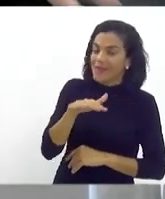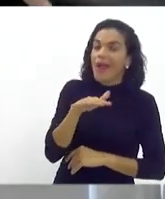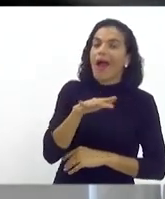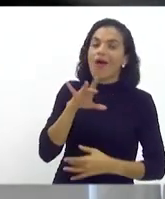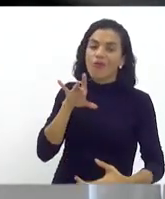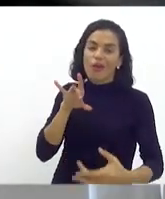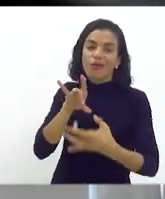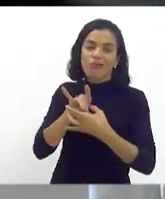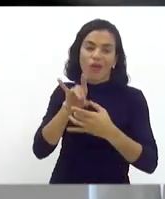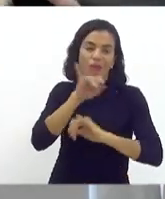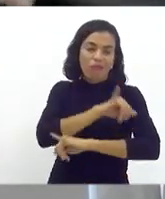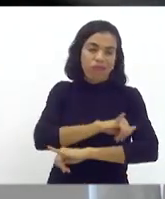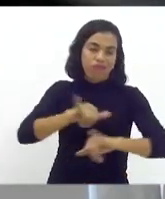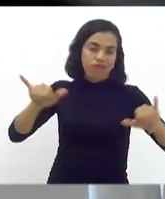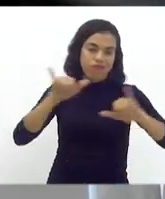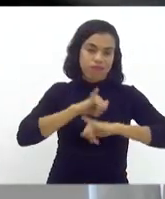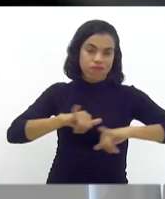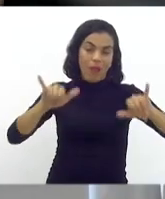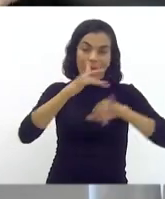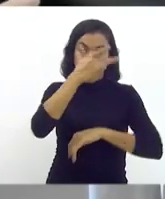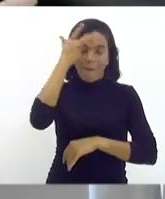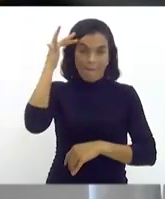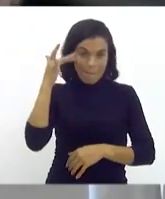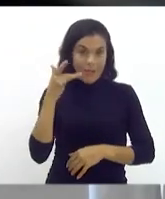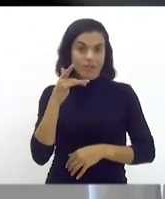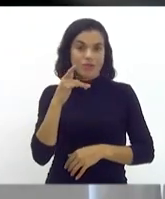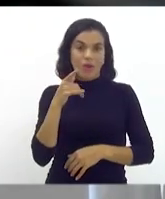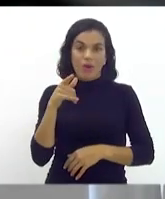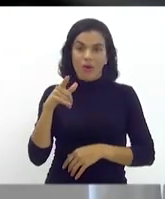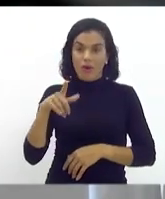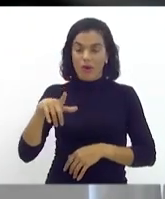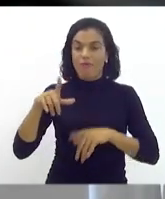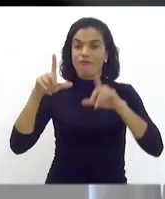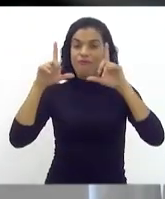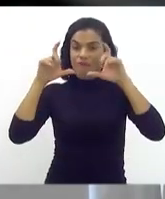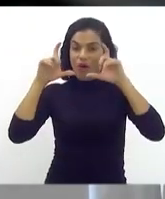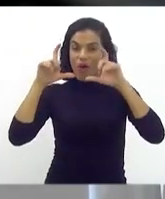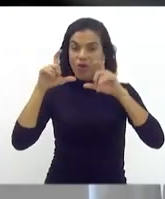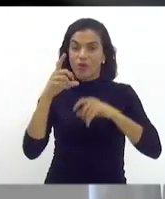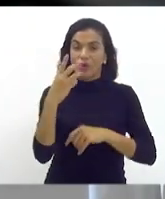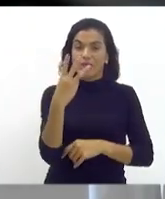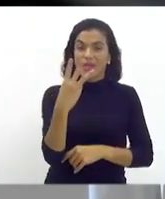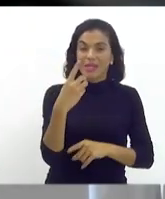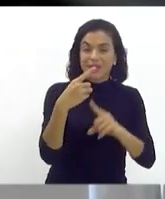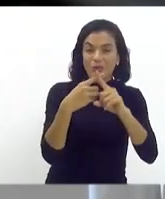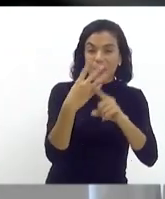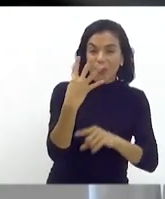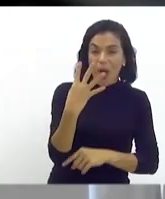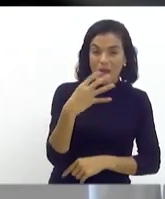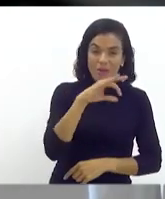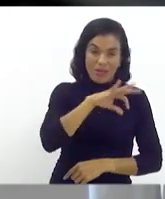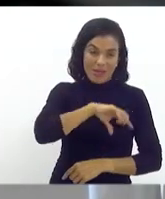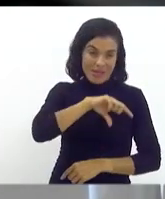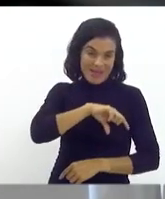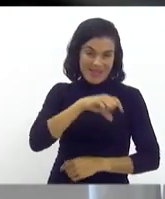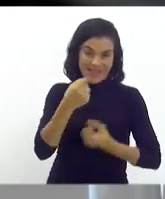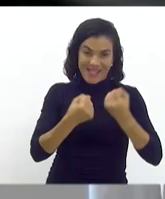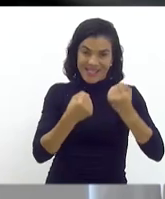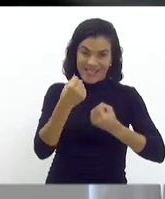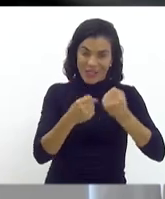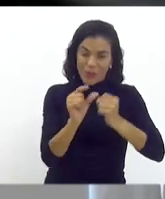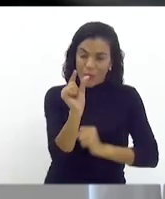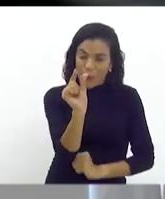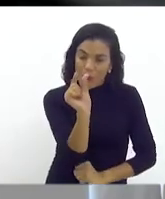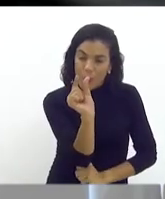veiculado na mídia a pessoa foi reconhecida através de uma foto 3x4 de carteira de habilitação é